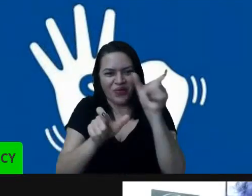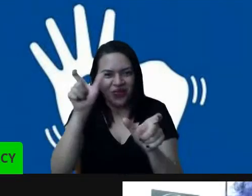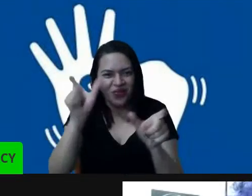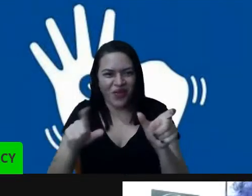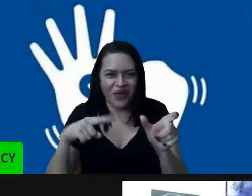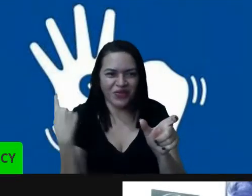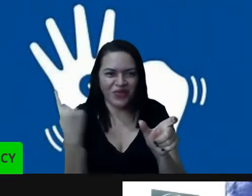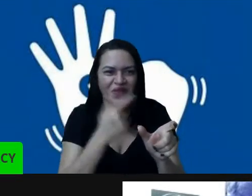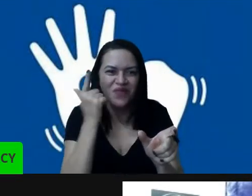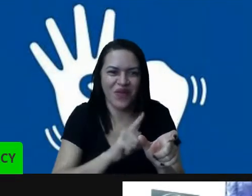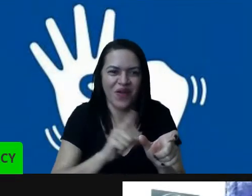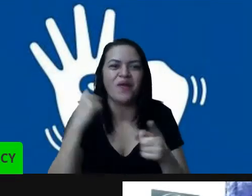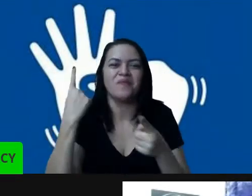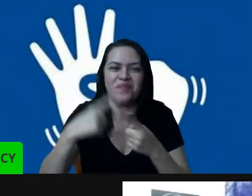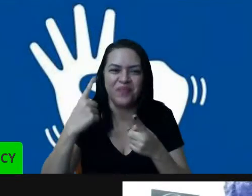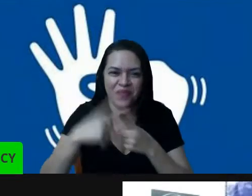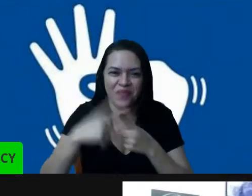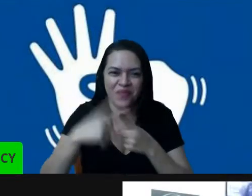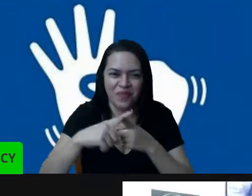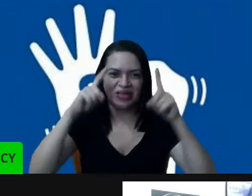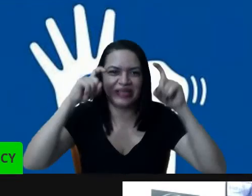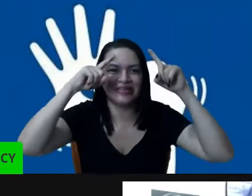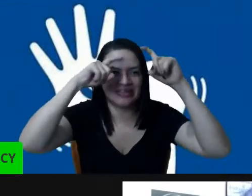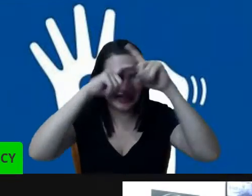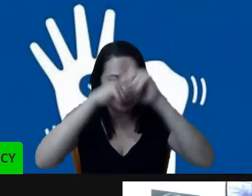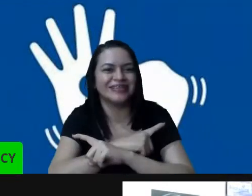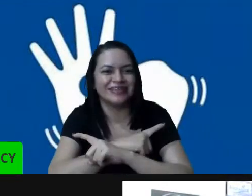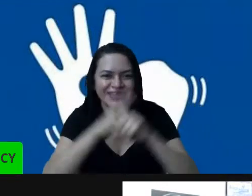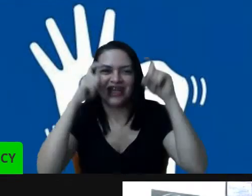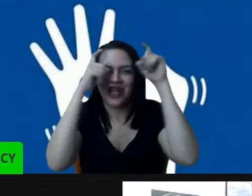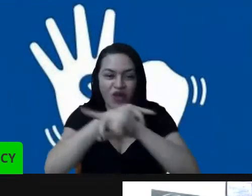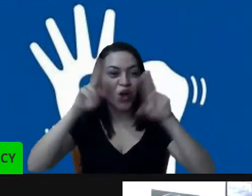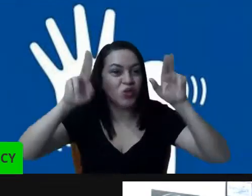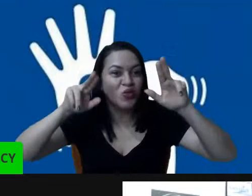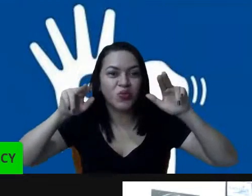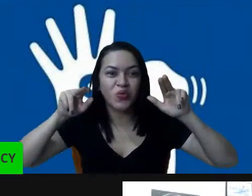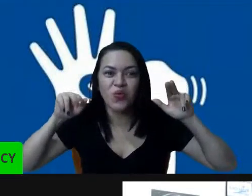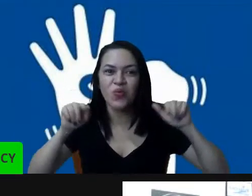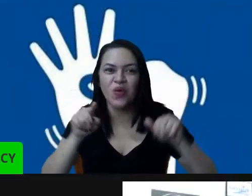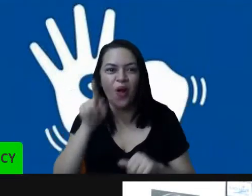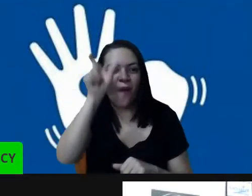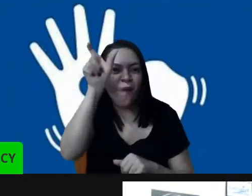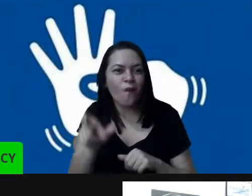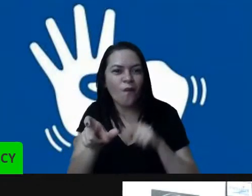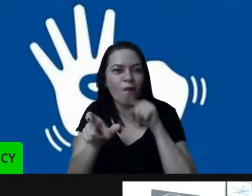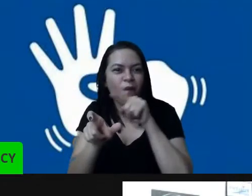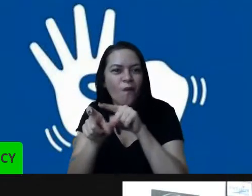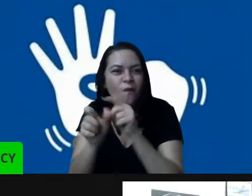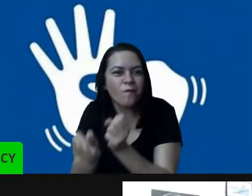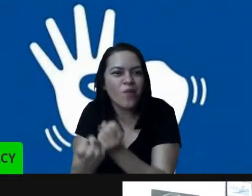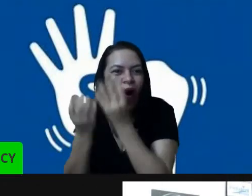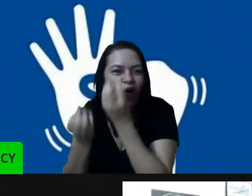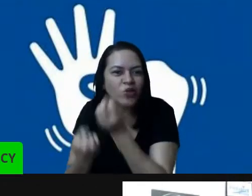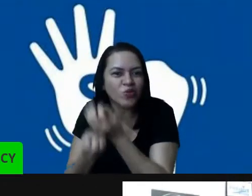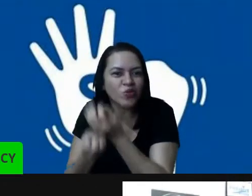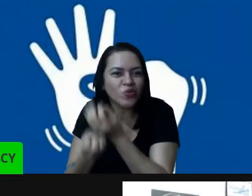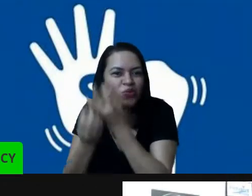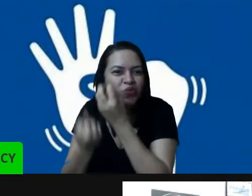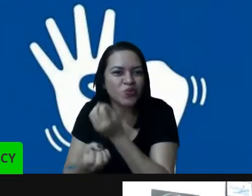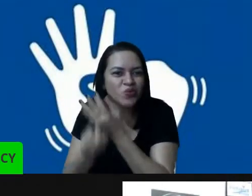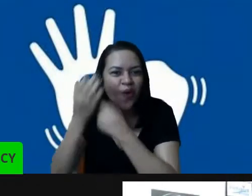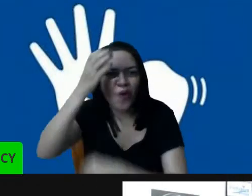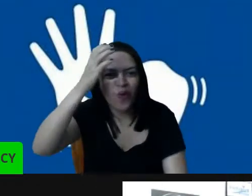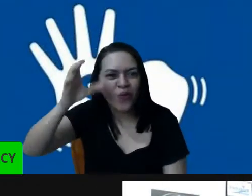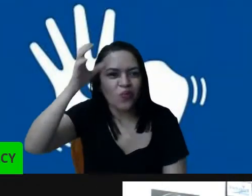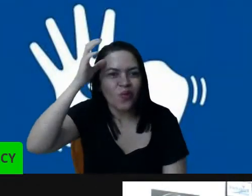está difícil. Nunca um produtor cultural sofreu tanto como nesse período agora, em